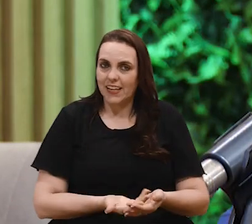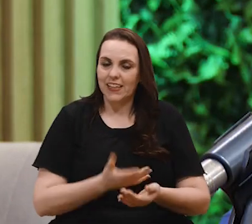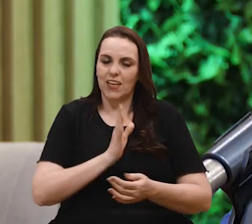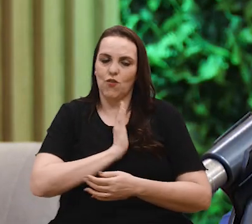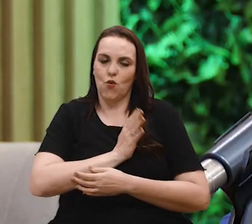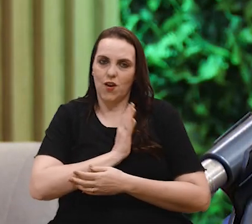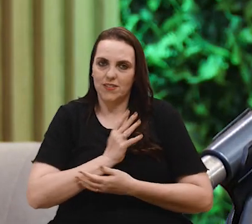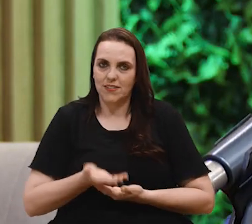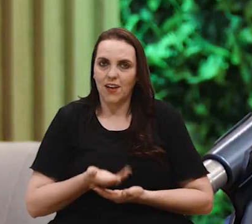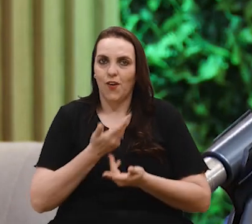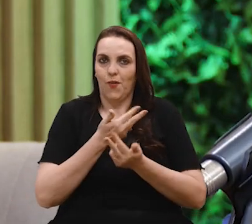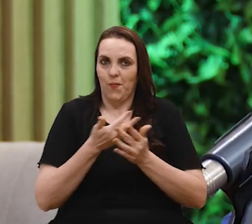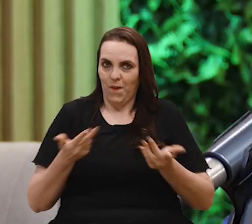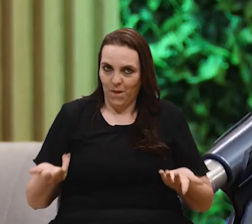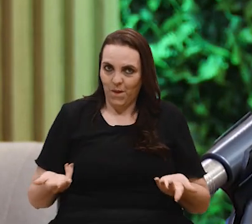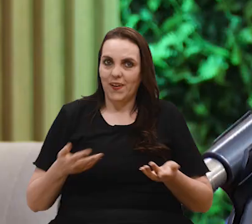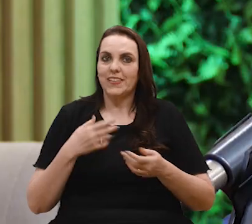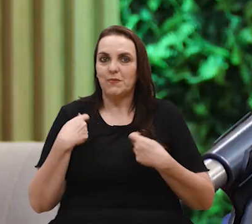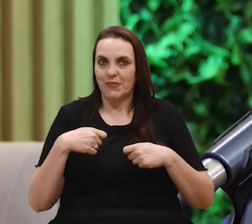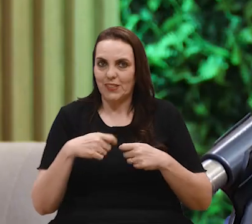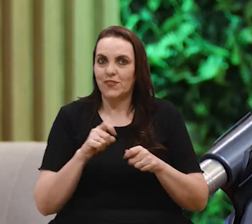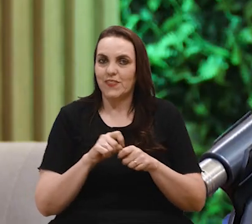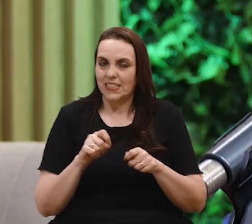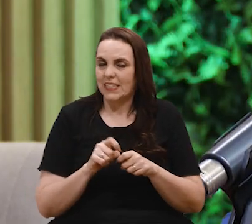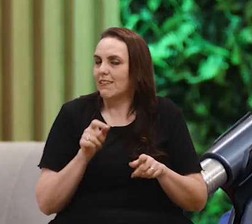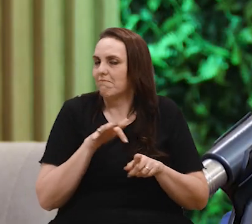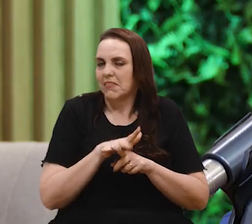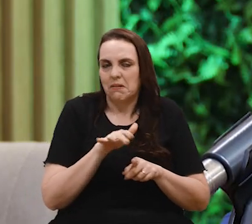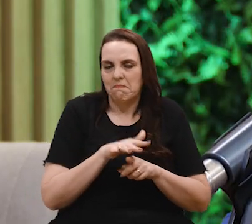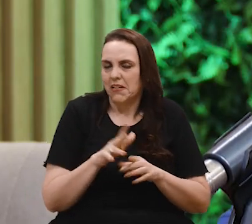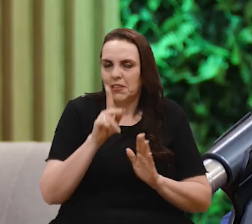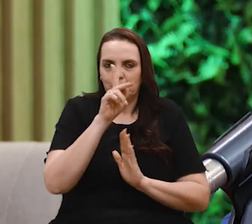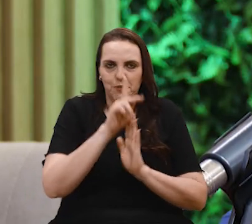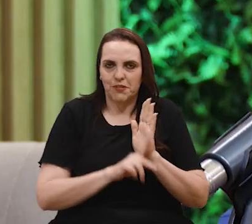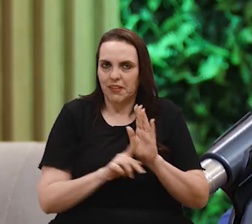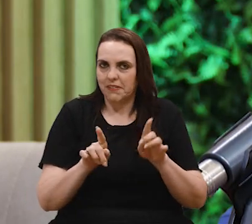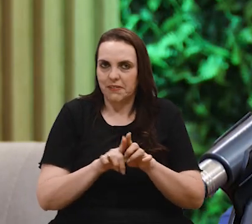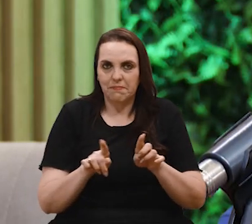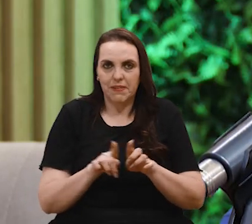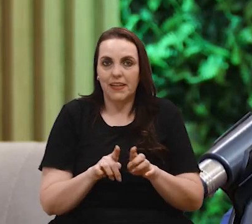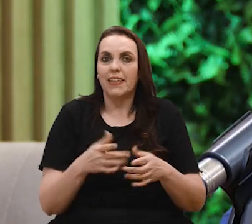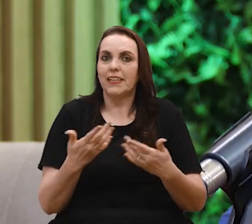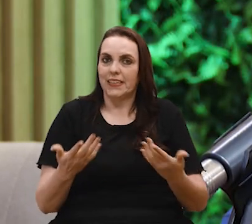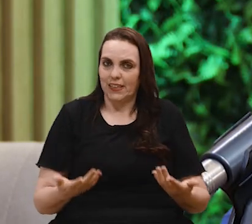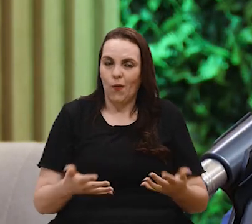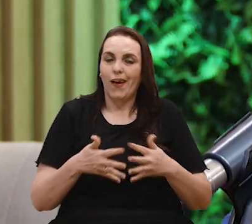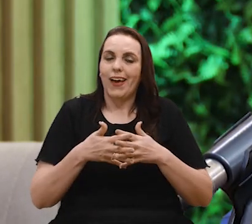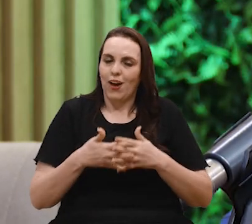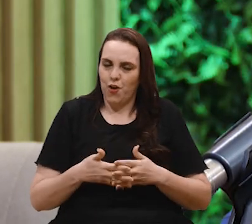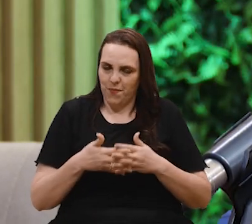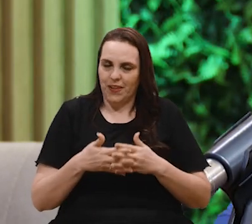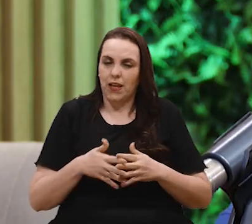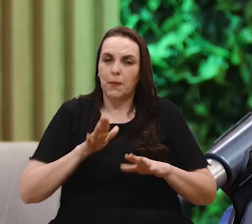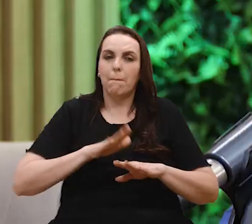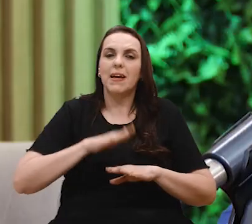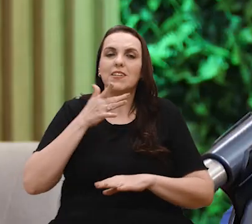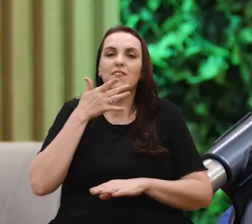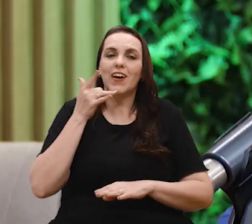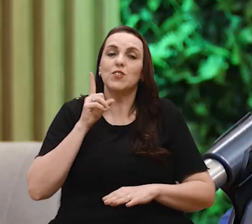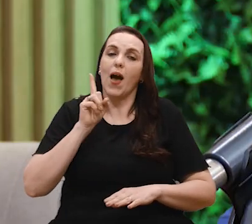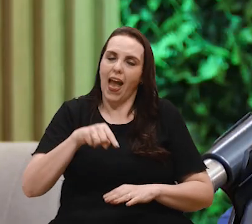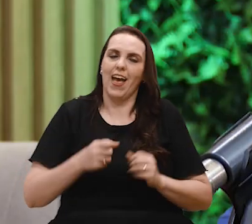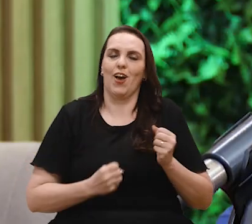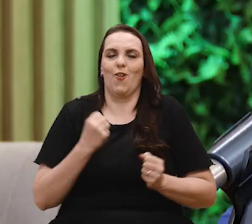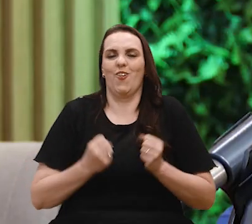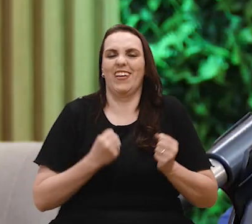exame cardíaco ou alguma outra questão, alguma demanda que eu tenha do projeto também, né? Então é bem complicado. Eu diria que o mais fácil é